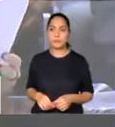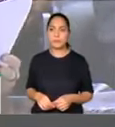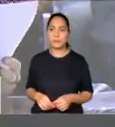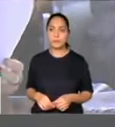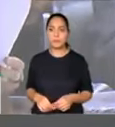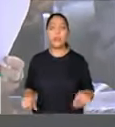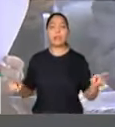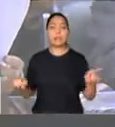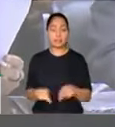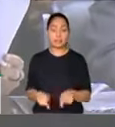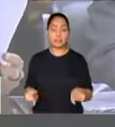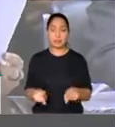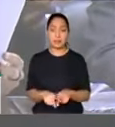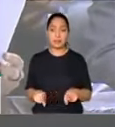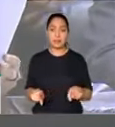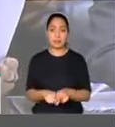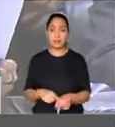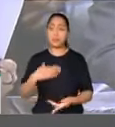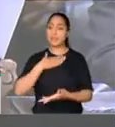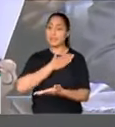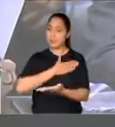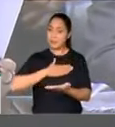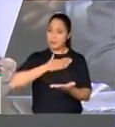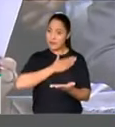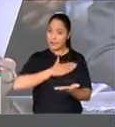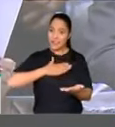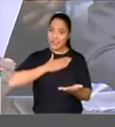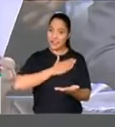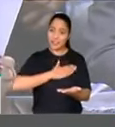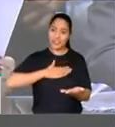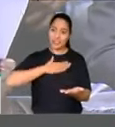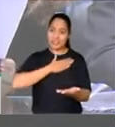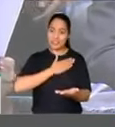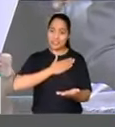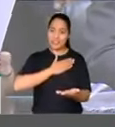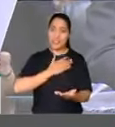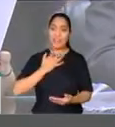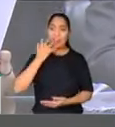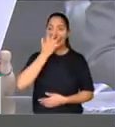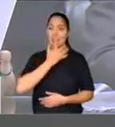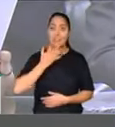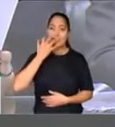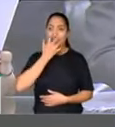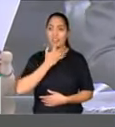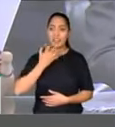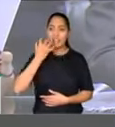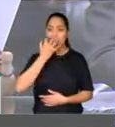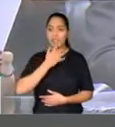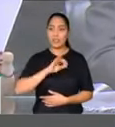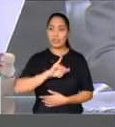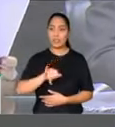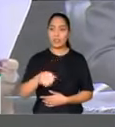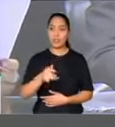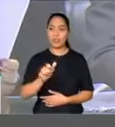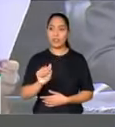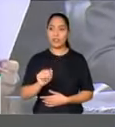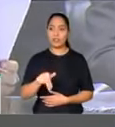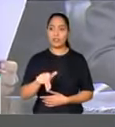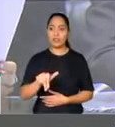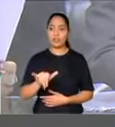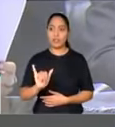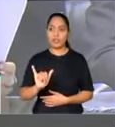E agora nós vamos ter o prazer de escutar a cantora e atriz Jane